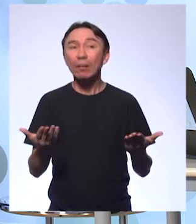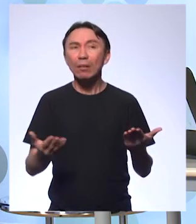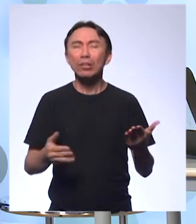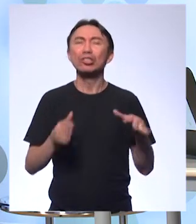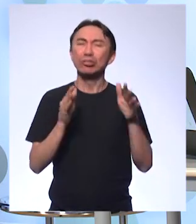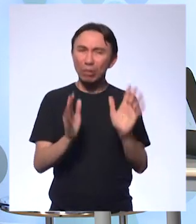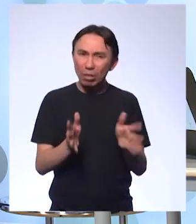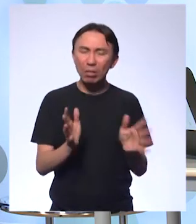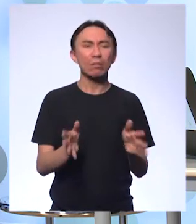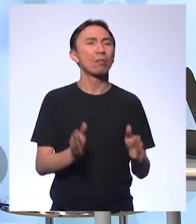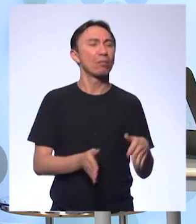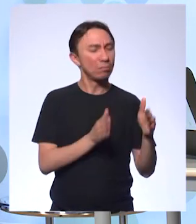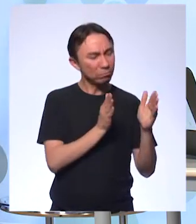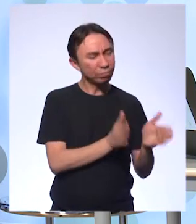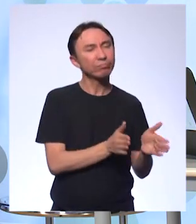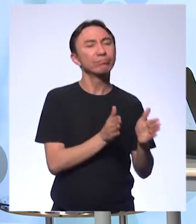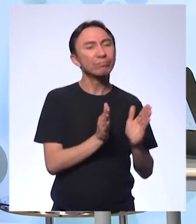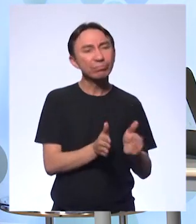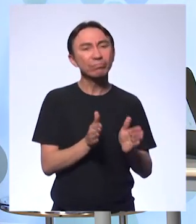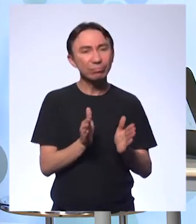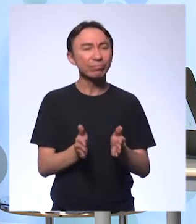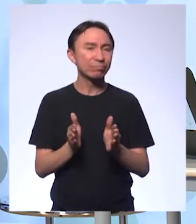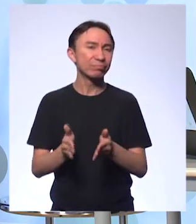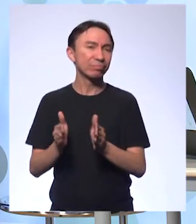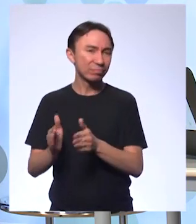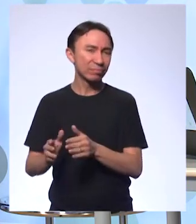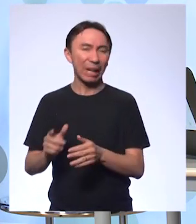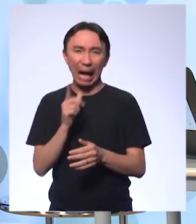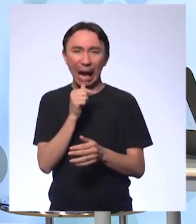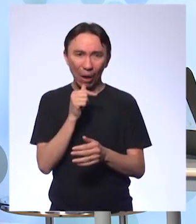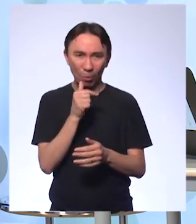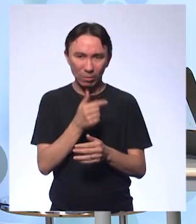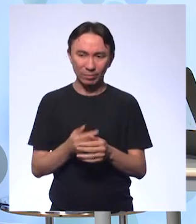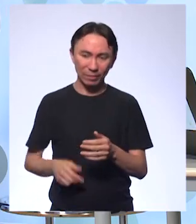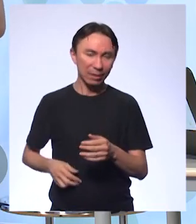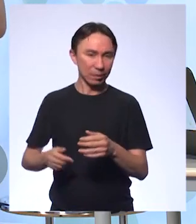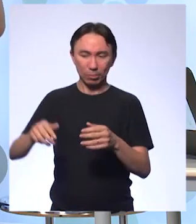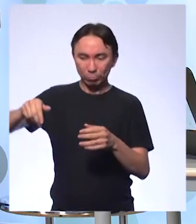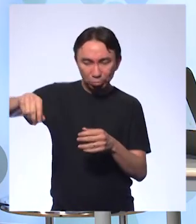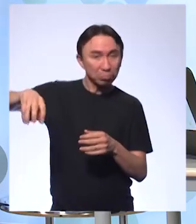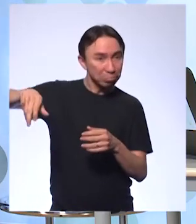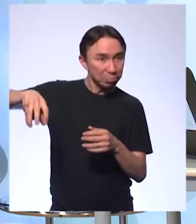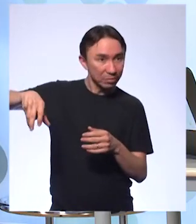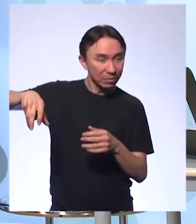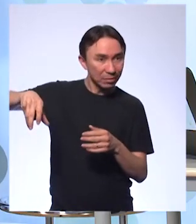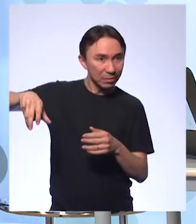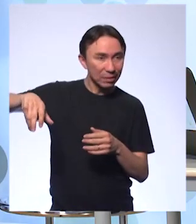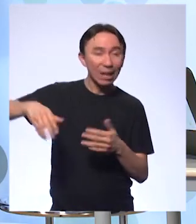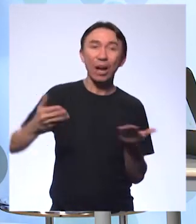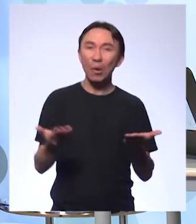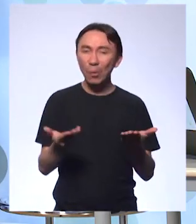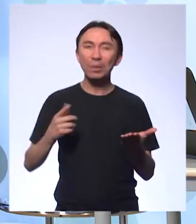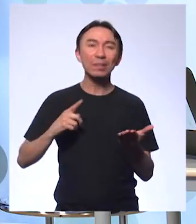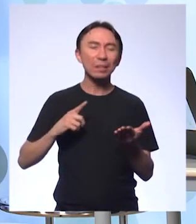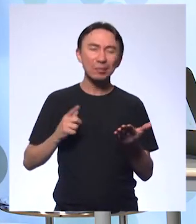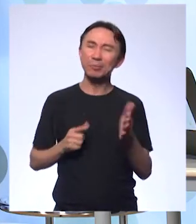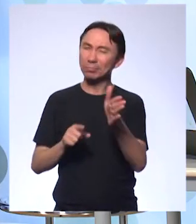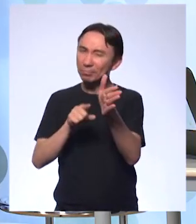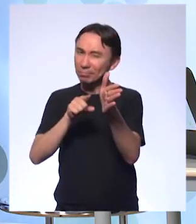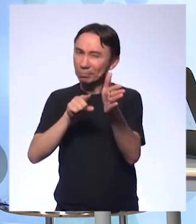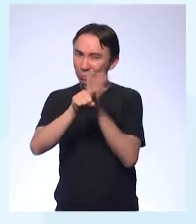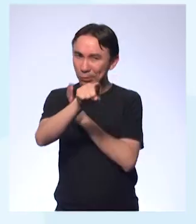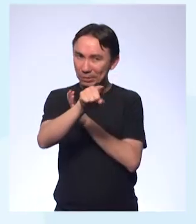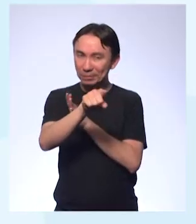o processo, mais ou menos, que acontece com a nossa água, que já chega à nossa torneira. Aí, eu tenho agora uma interaçãozinha para vocês, tá